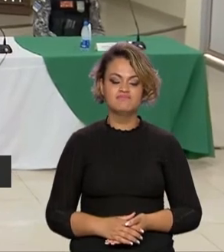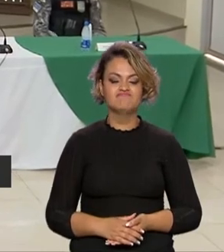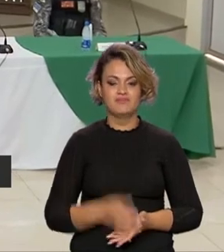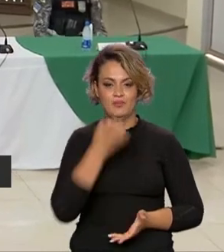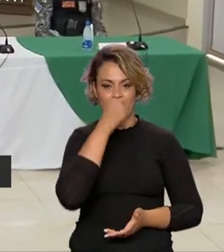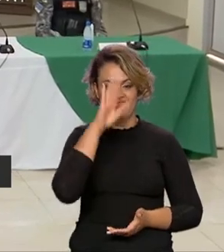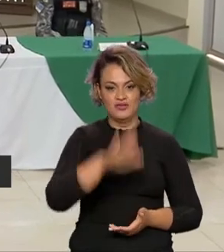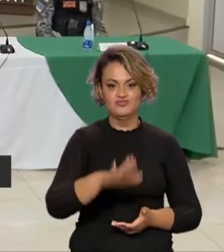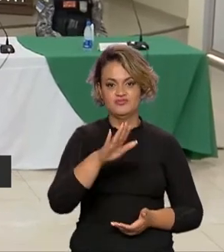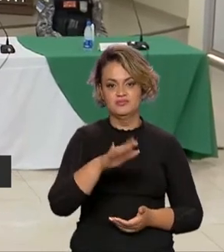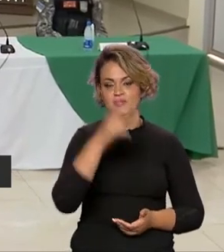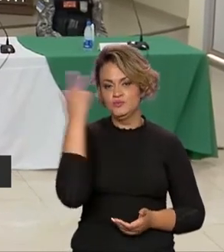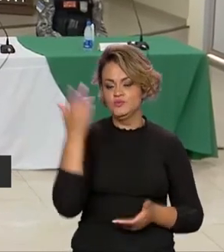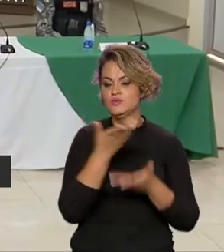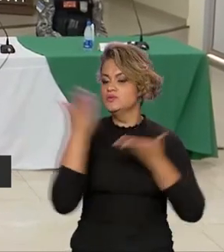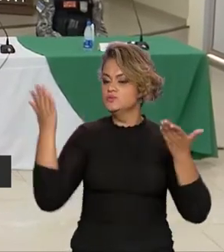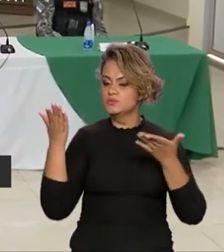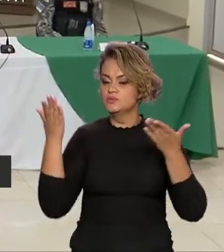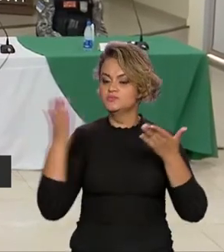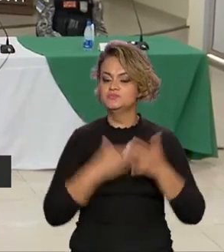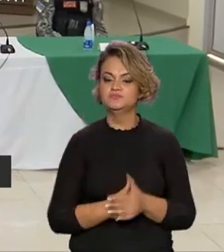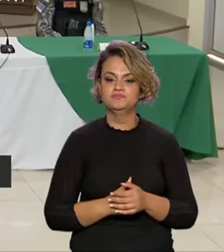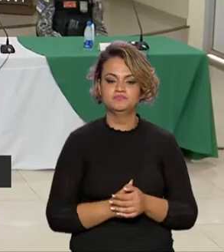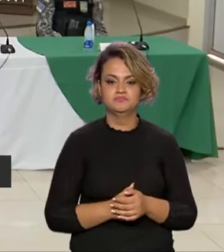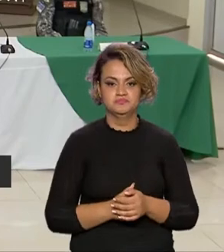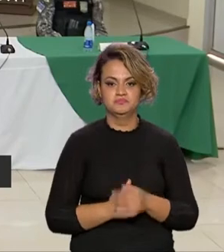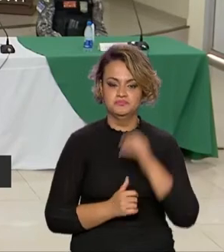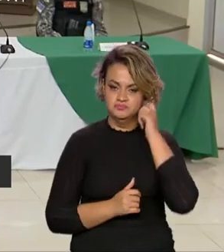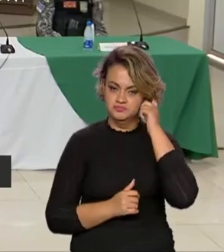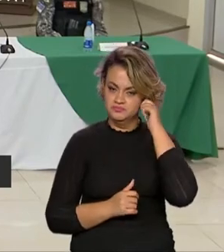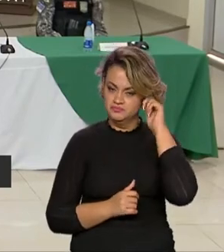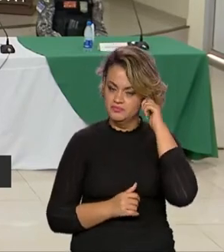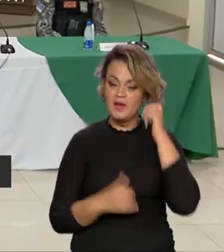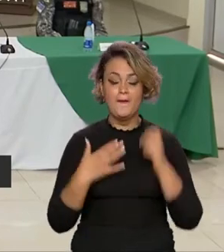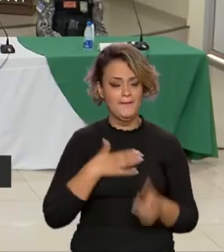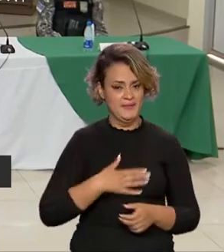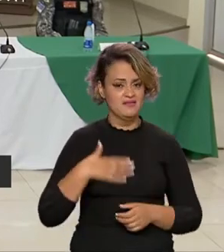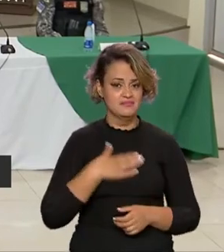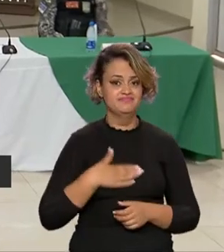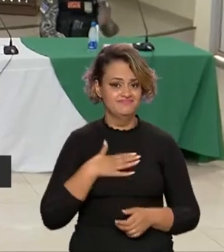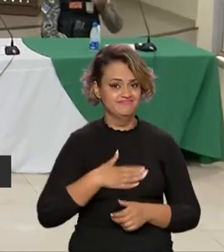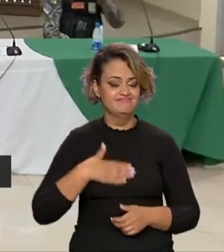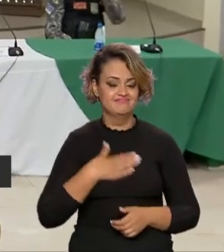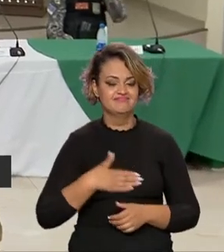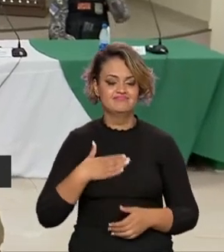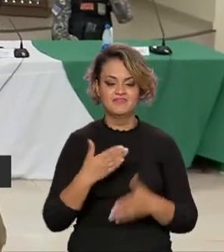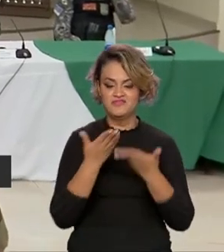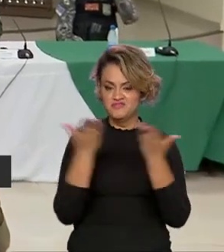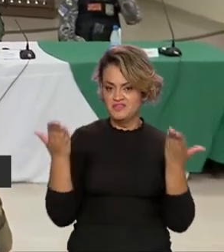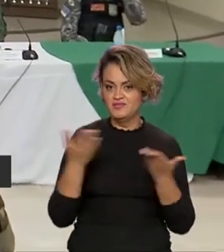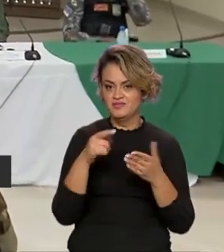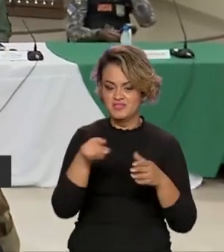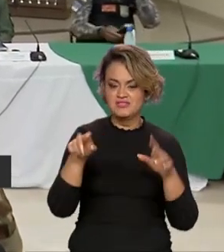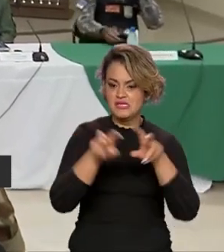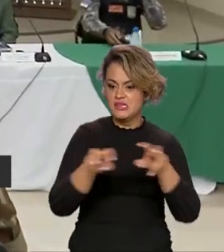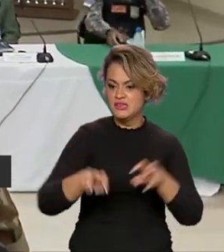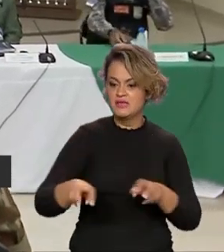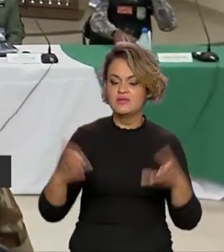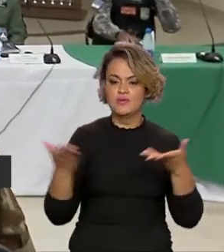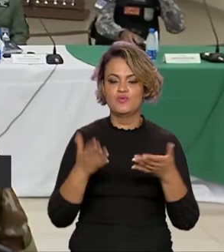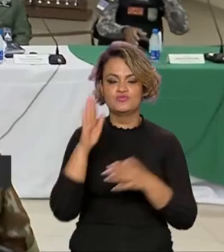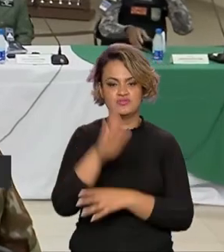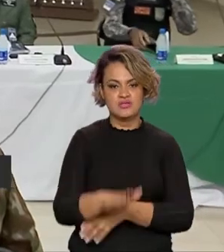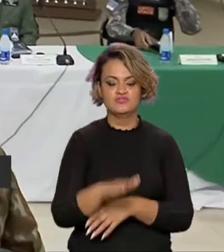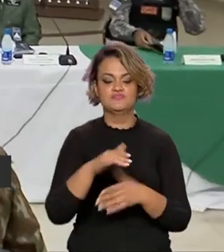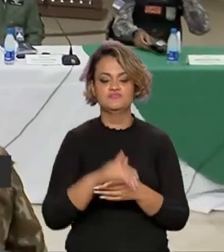Bom, boa tarde a todos. É um prazer tê-los todos aqui conosco nessa